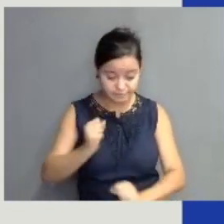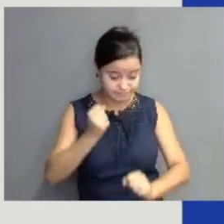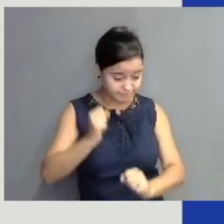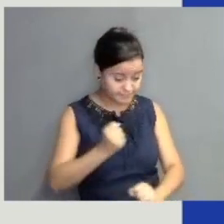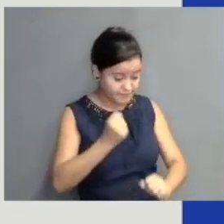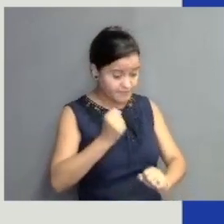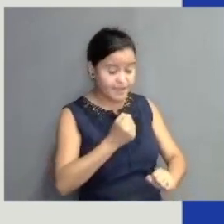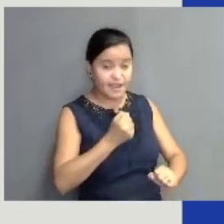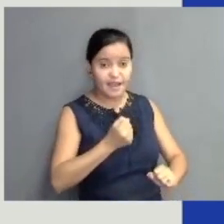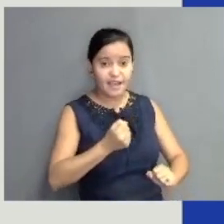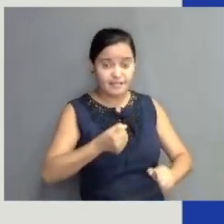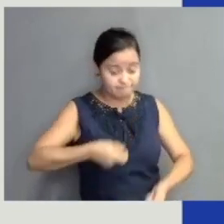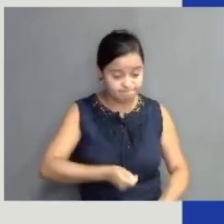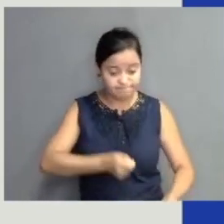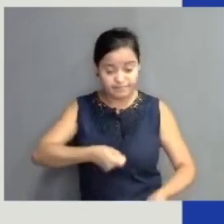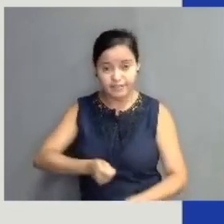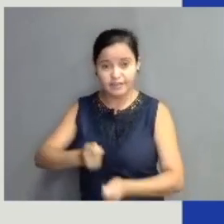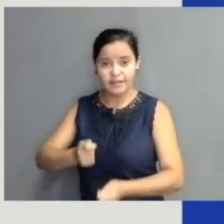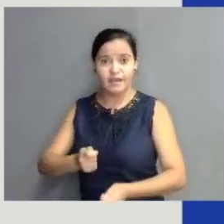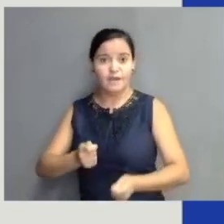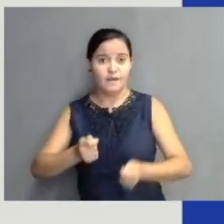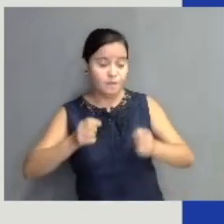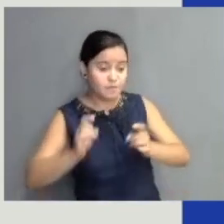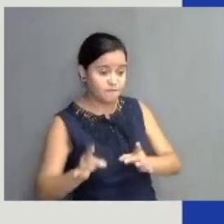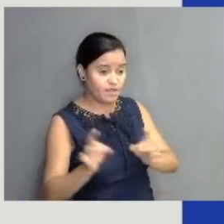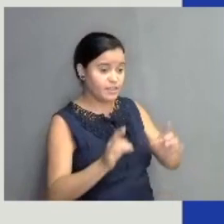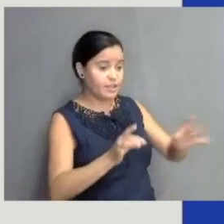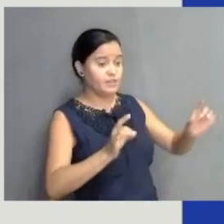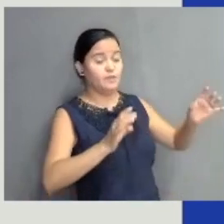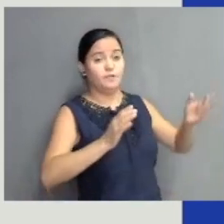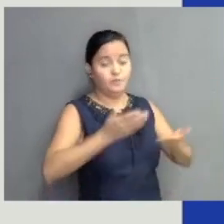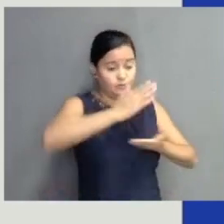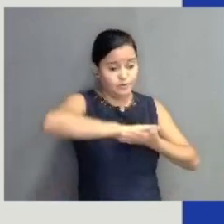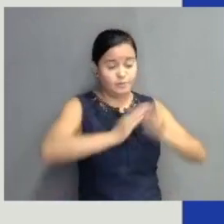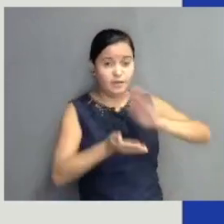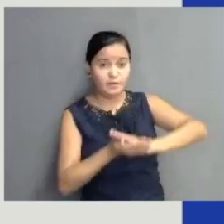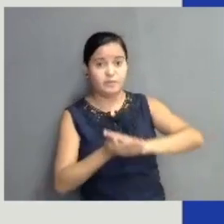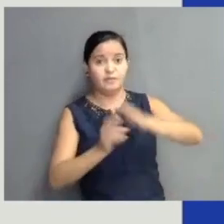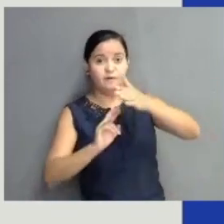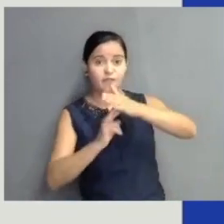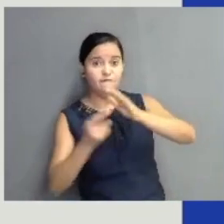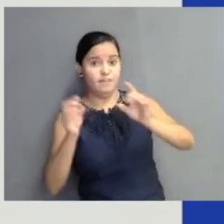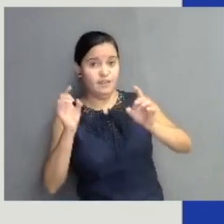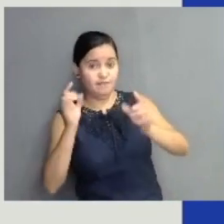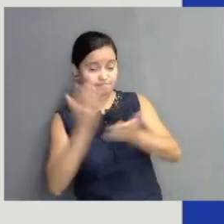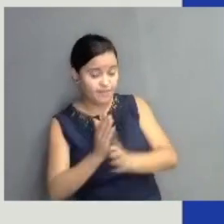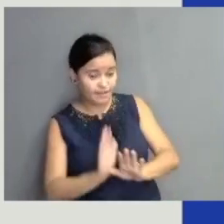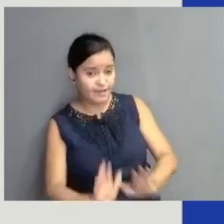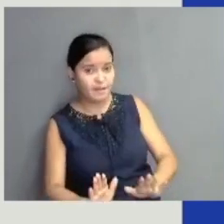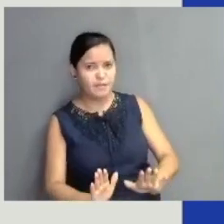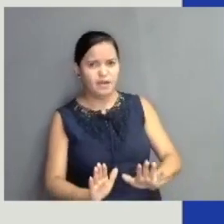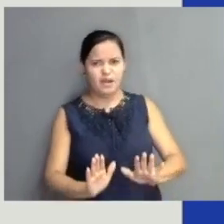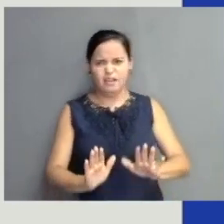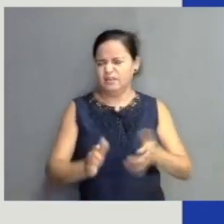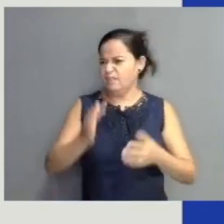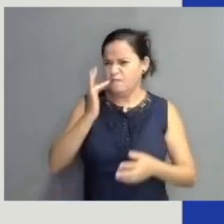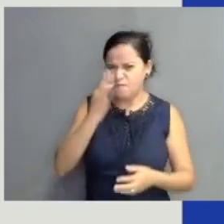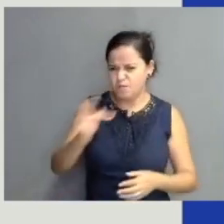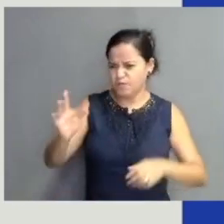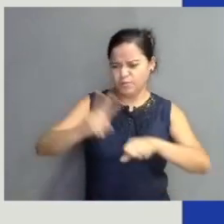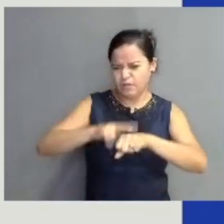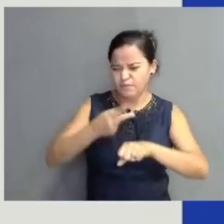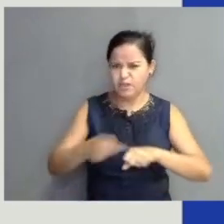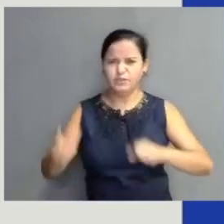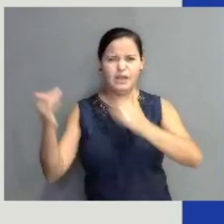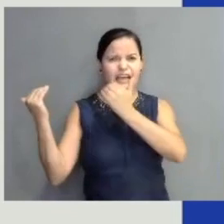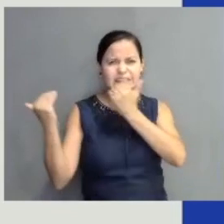ensaca a sanfona e um vendedor dobra a lona depois que a feira termina. miçanga, fruta, verdura, milho,